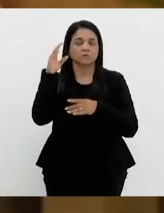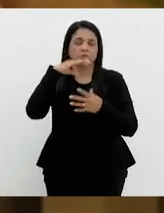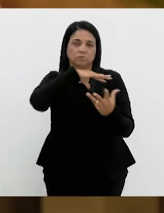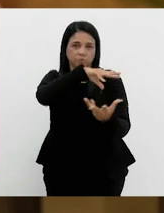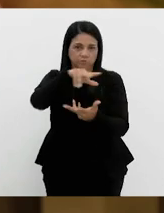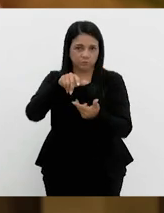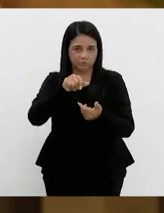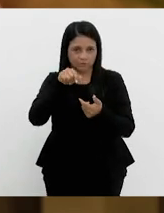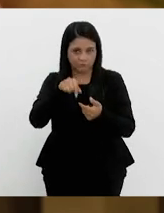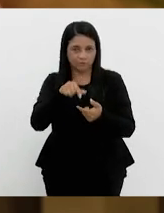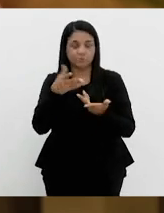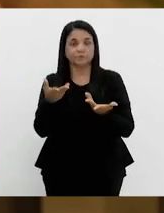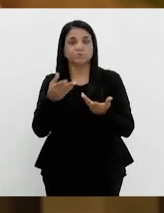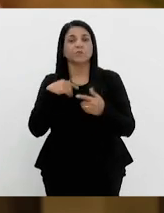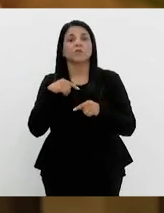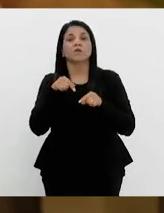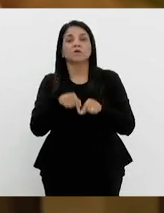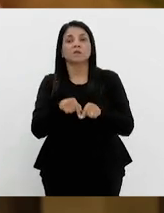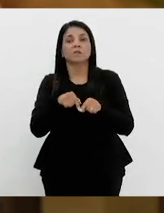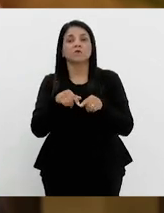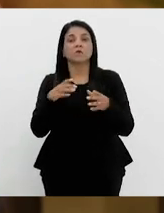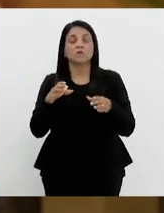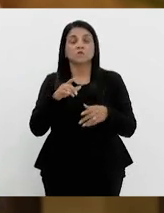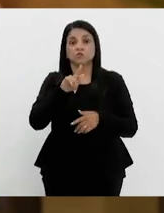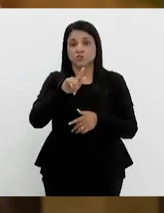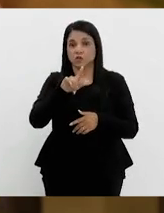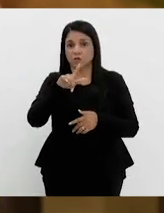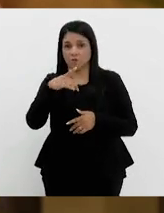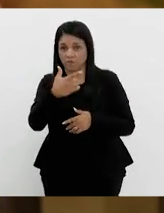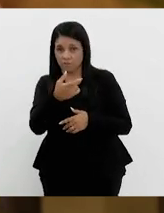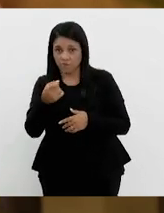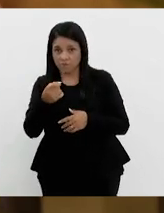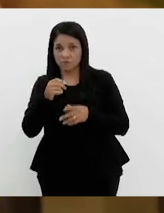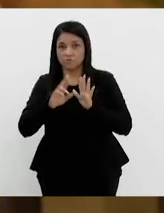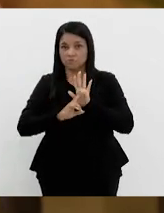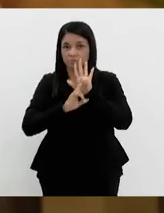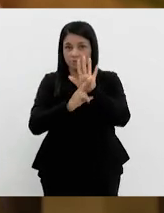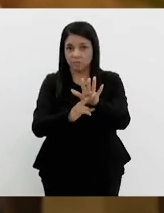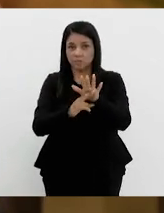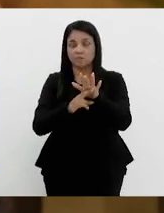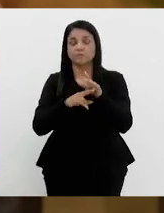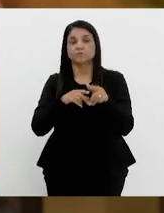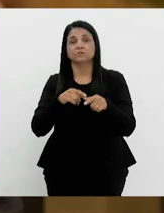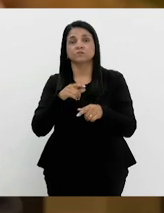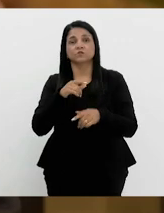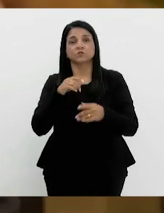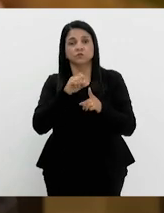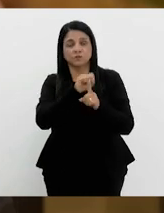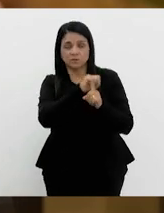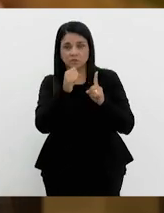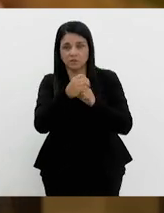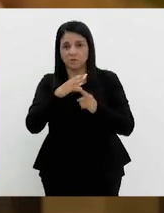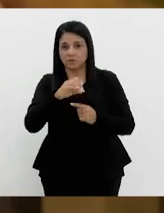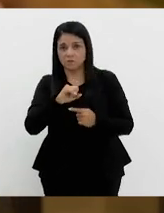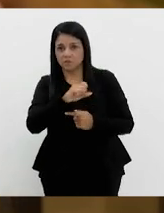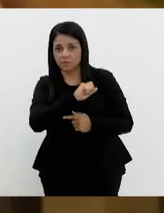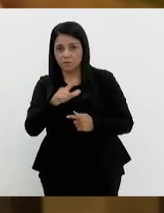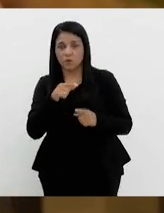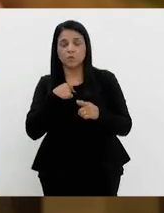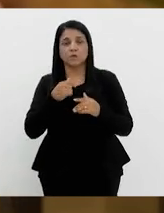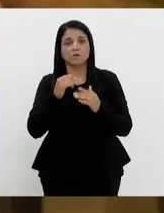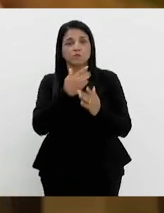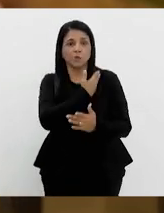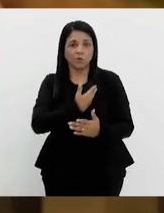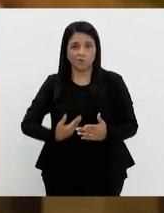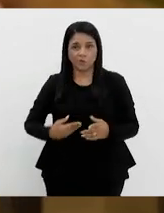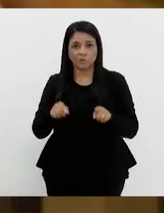comitê poderá valer-se de comissões compostas por representantes da sociedade civil e demais esferas de governo sendo que a composição das